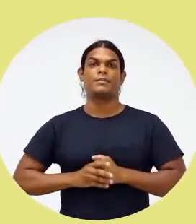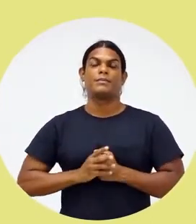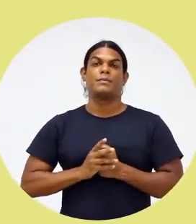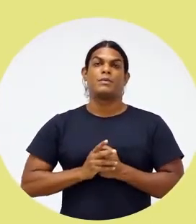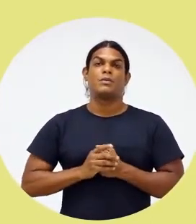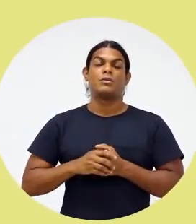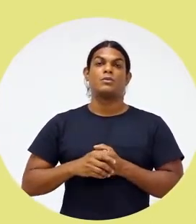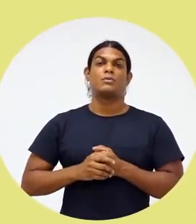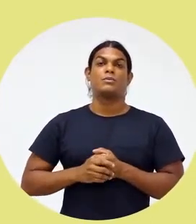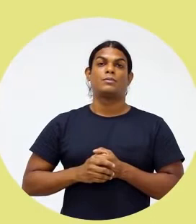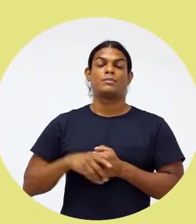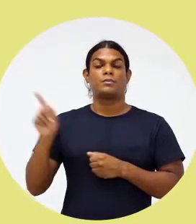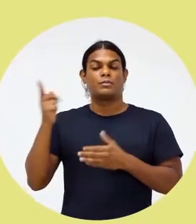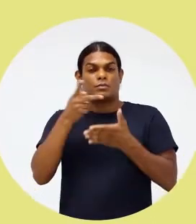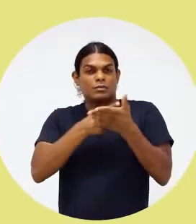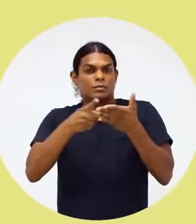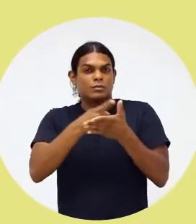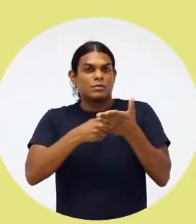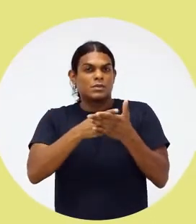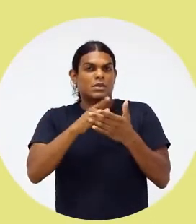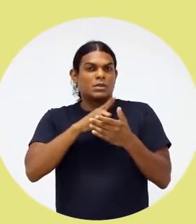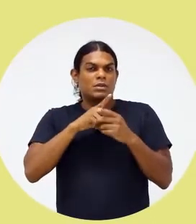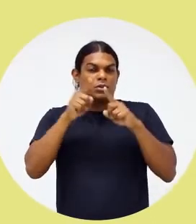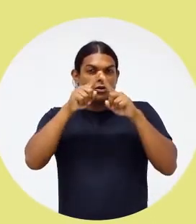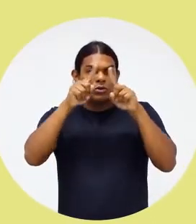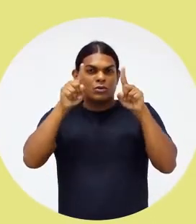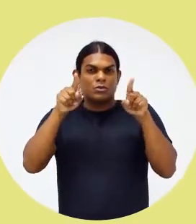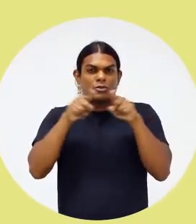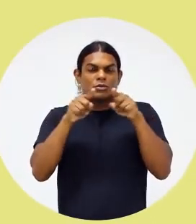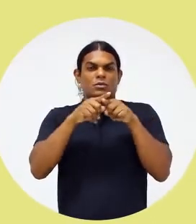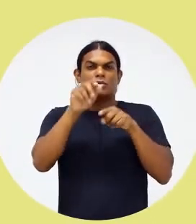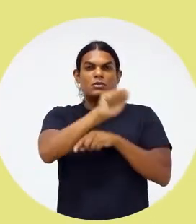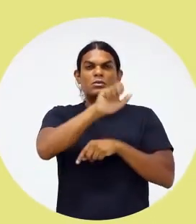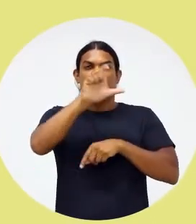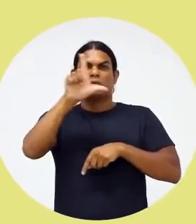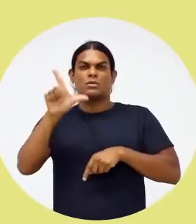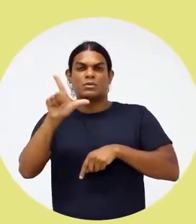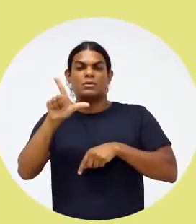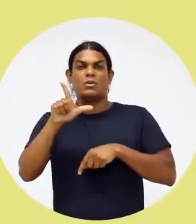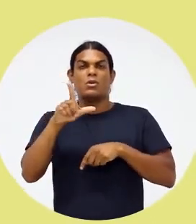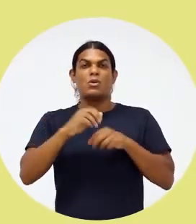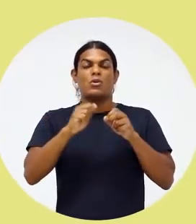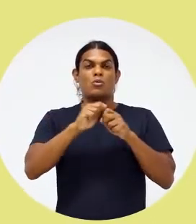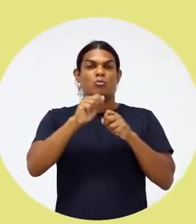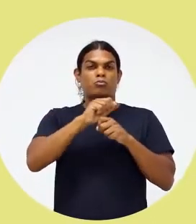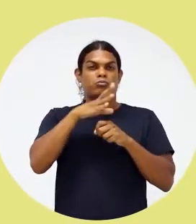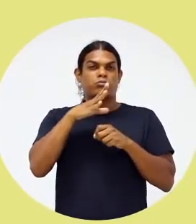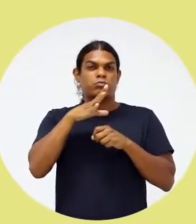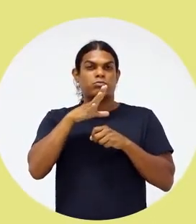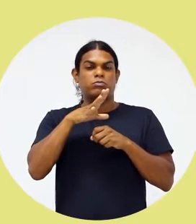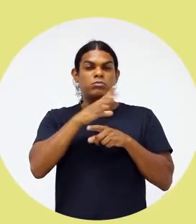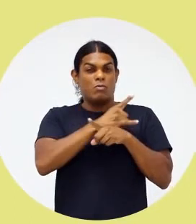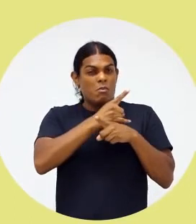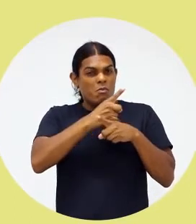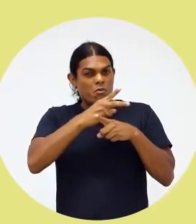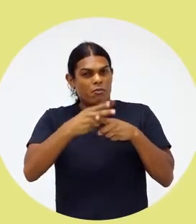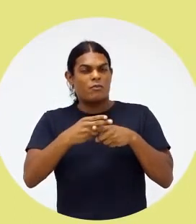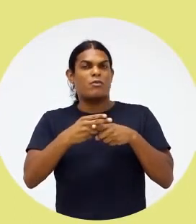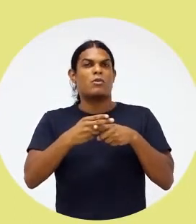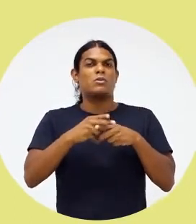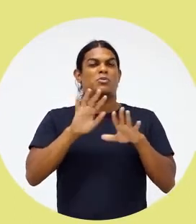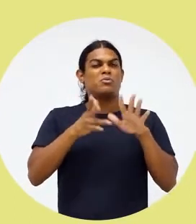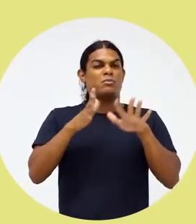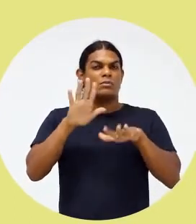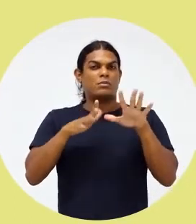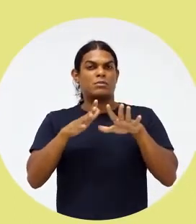lá no fundo da imagem, nós estamos vendo dois círculos azuis, um de intensidade pequena e um de intensidade grande. Então a